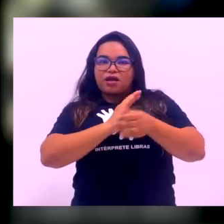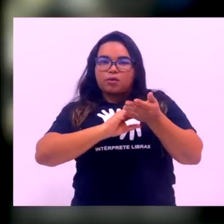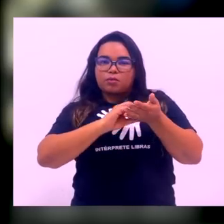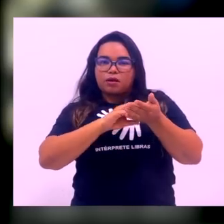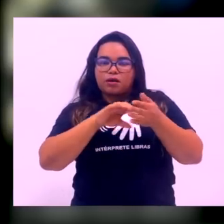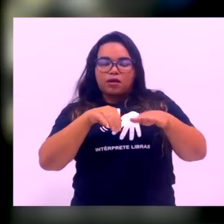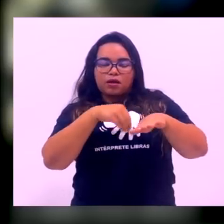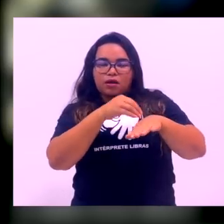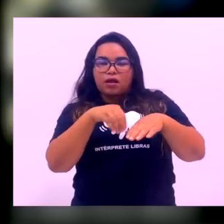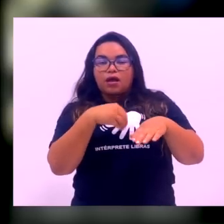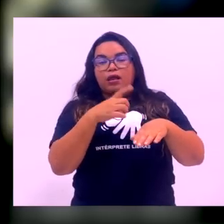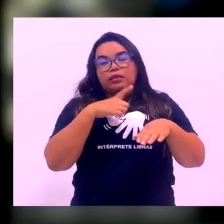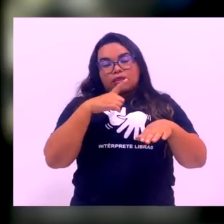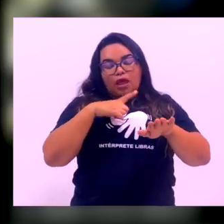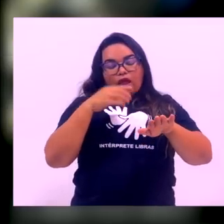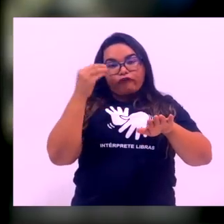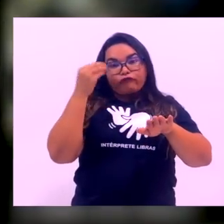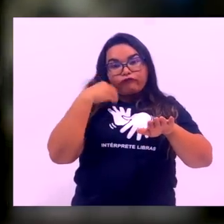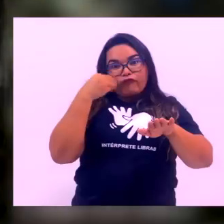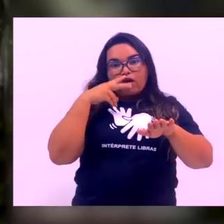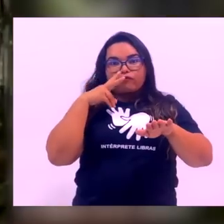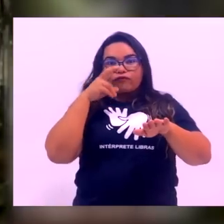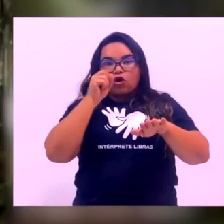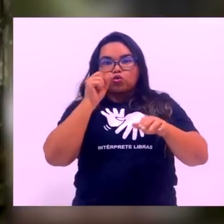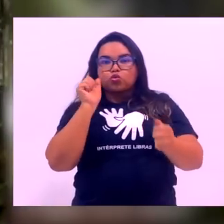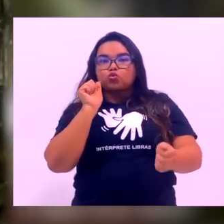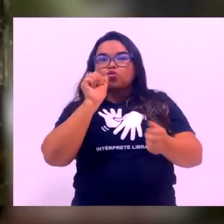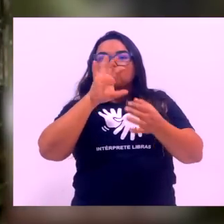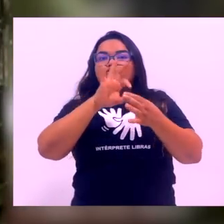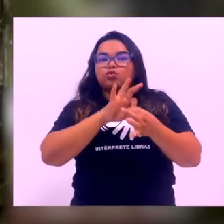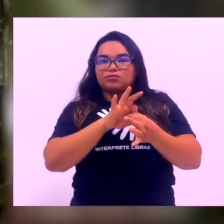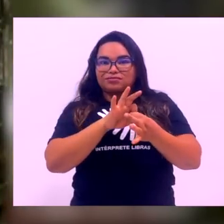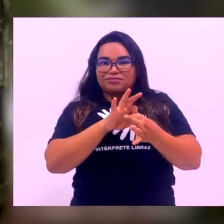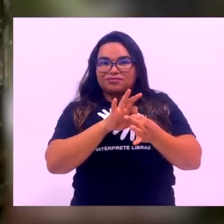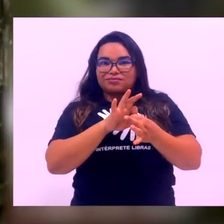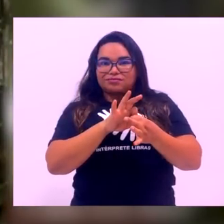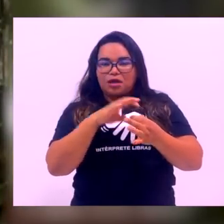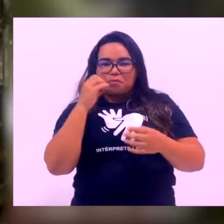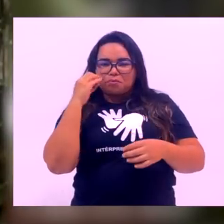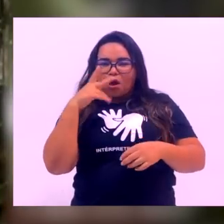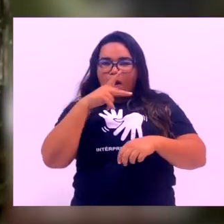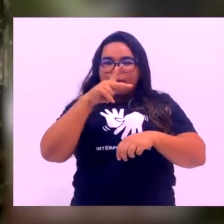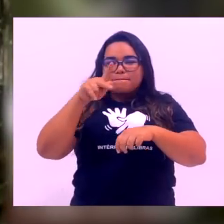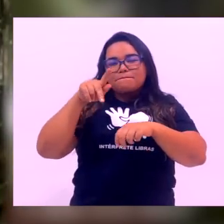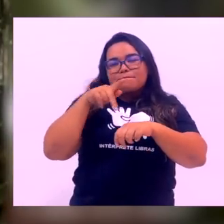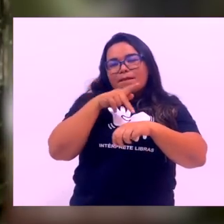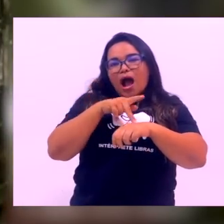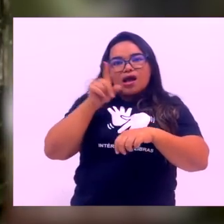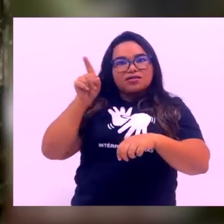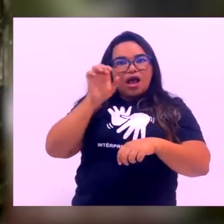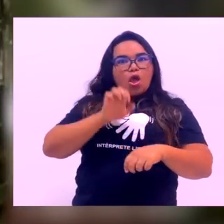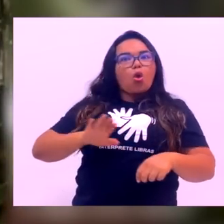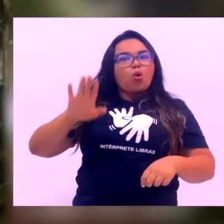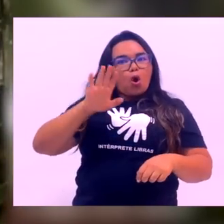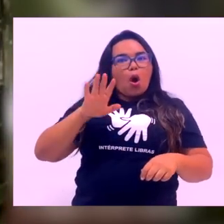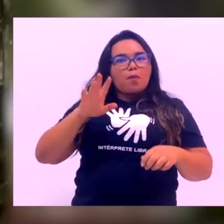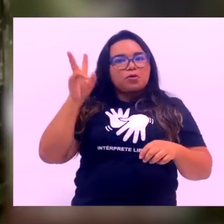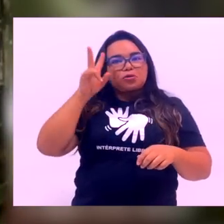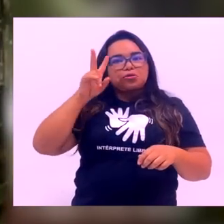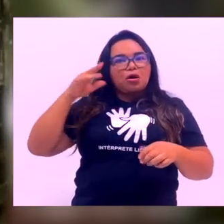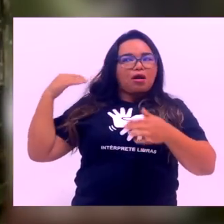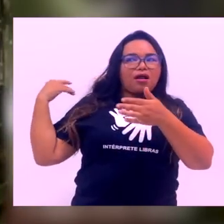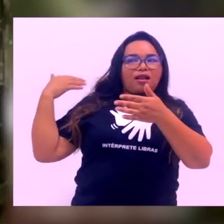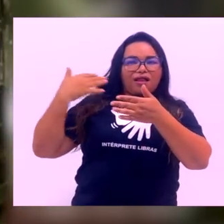será parcialmente forte e parcialmente fraco. Será que a história provou que as nações da Europa eram às